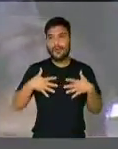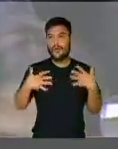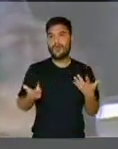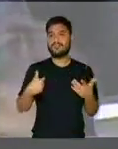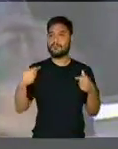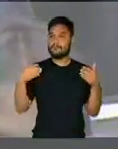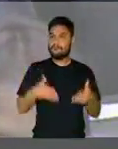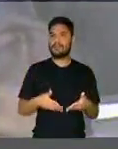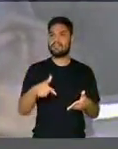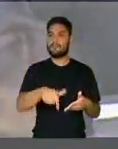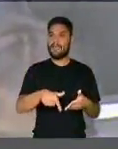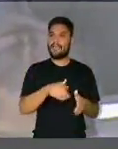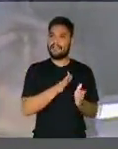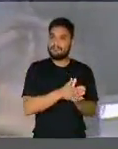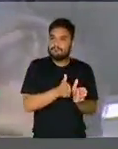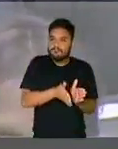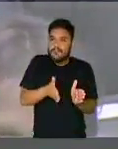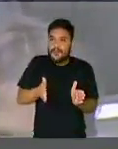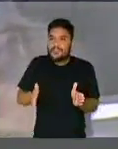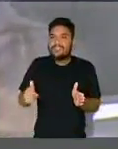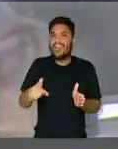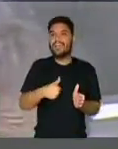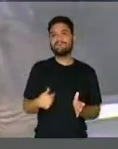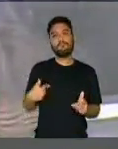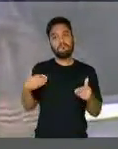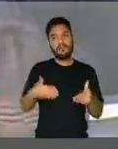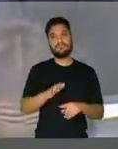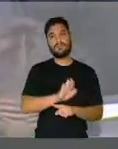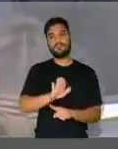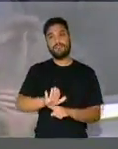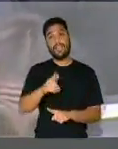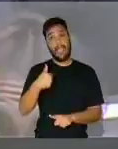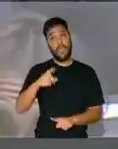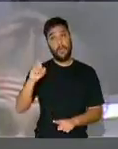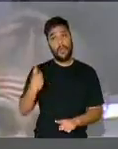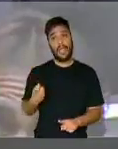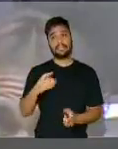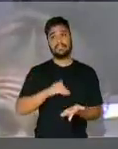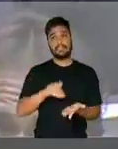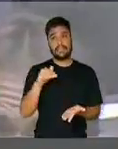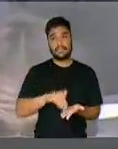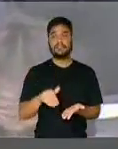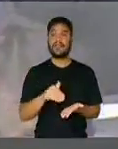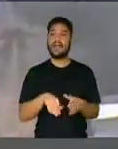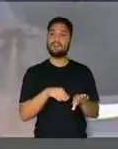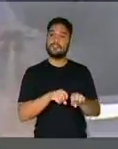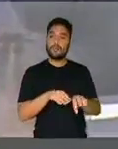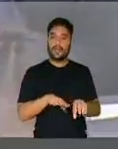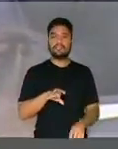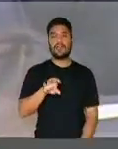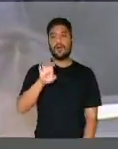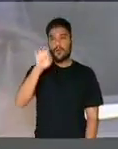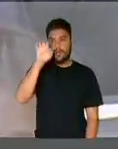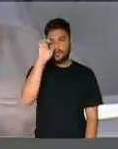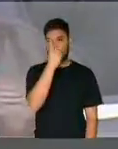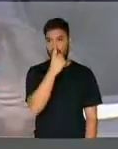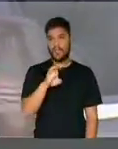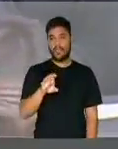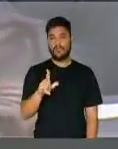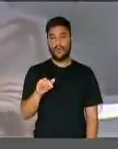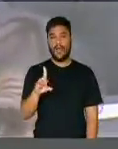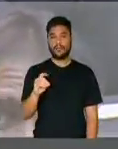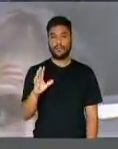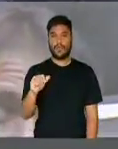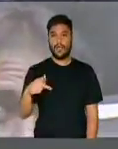de ter participado desse processo na condição que fui secretário da educação do saudoso ex governador eduardo campos e dá início